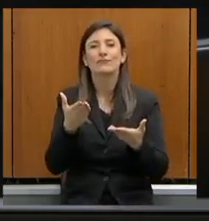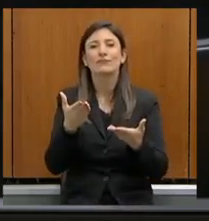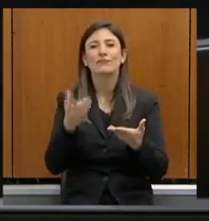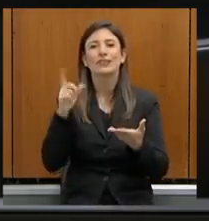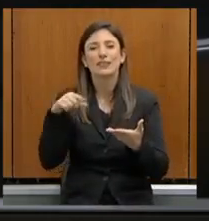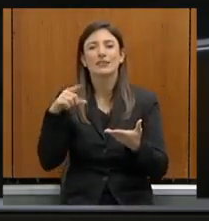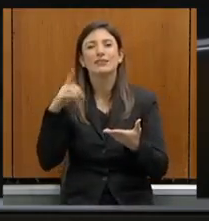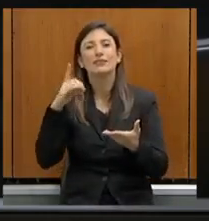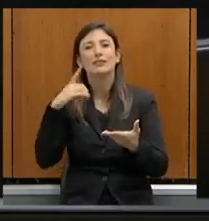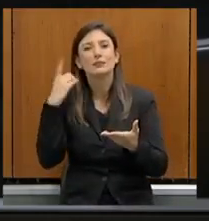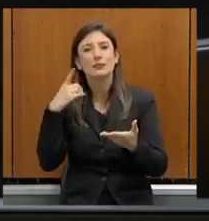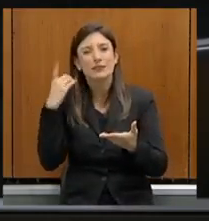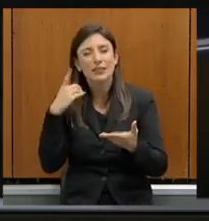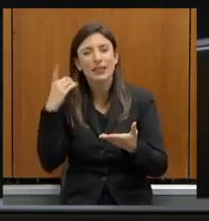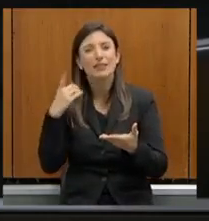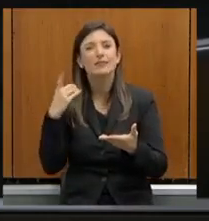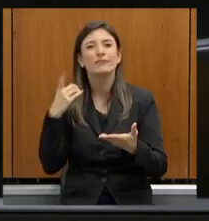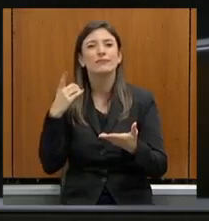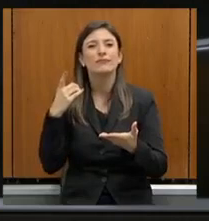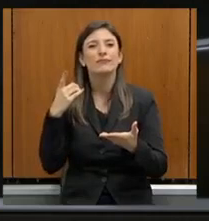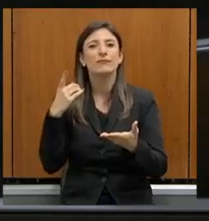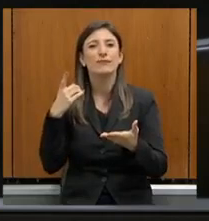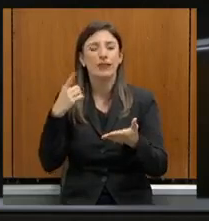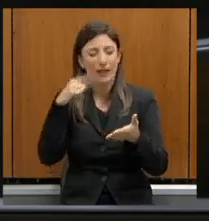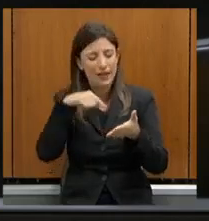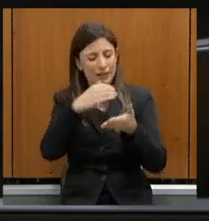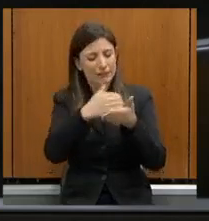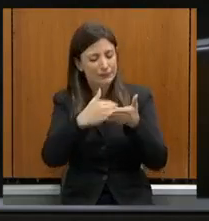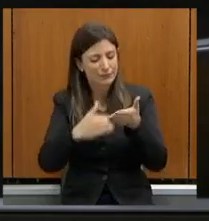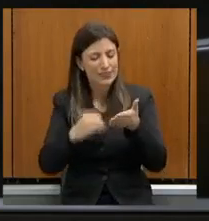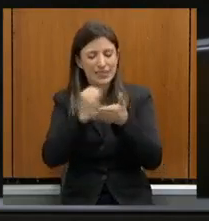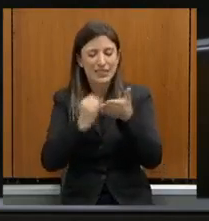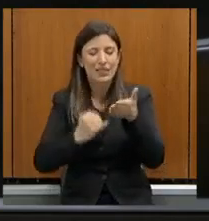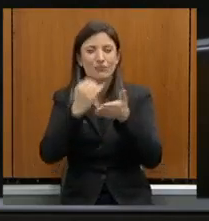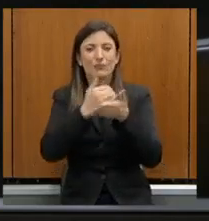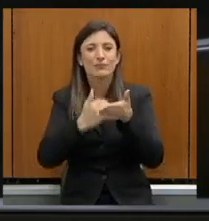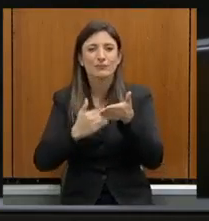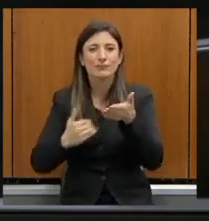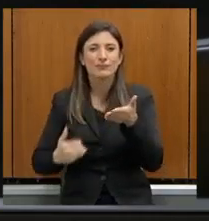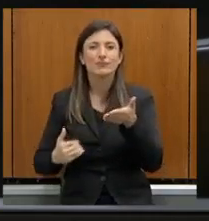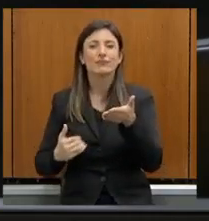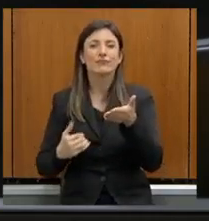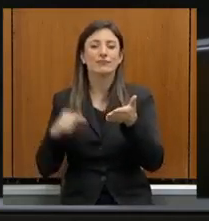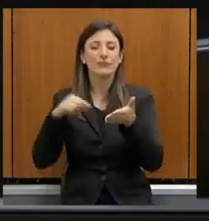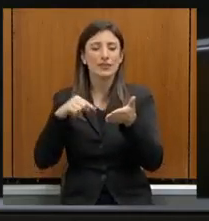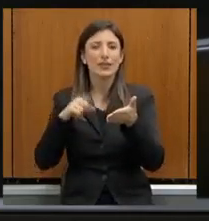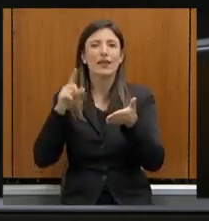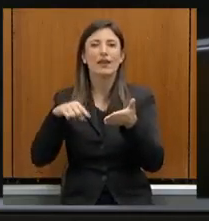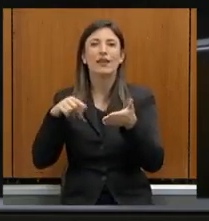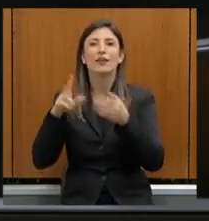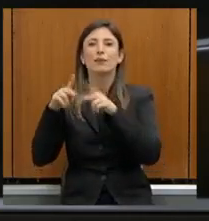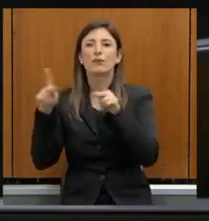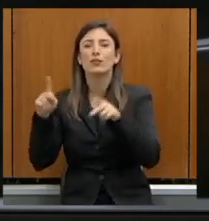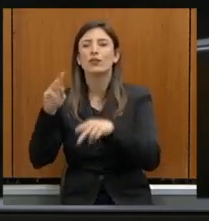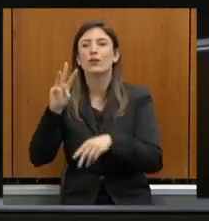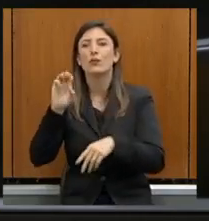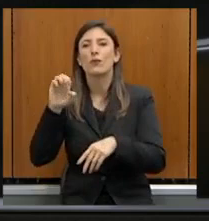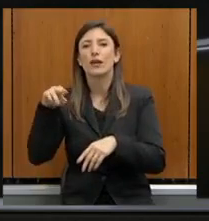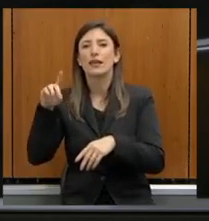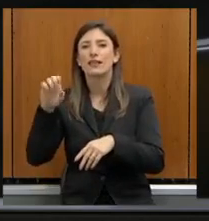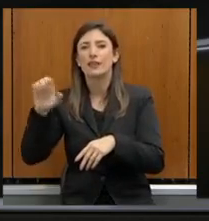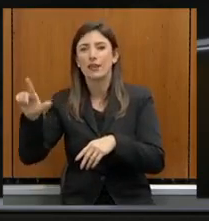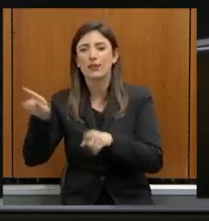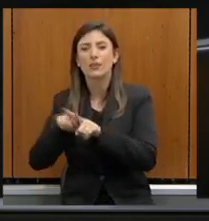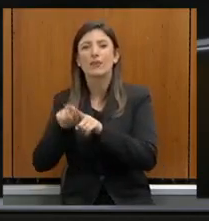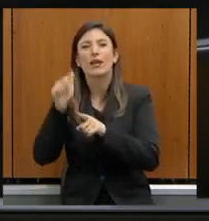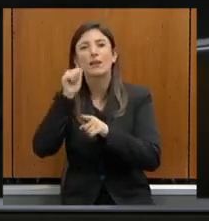deputado escrito, que pela fineza do vice-presidente dessa comissão, o professor Wendel e Beatriz, cederam aí